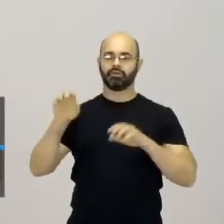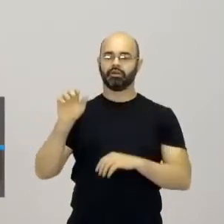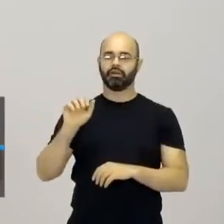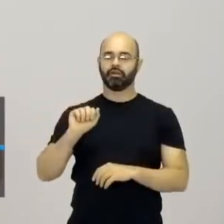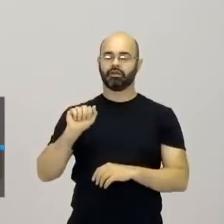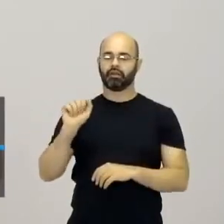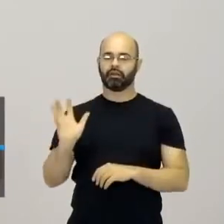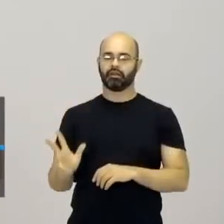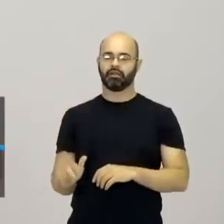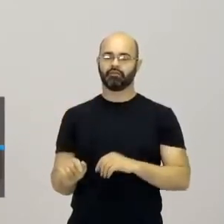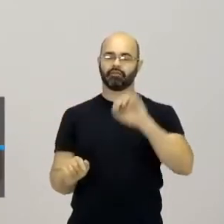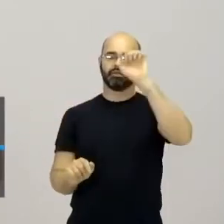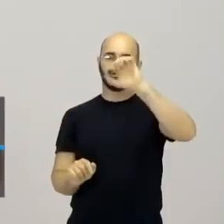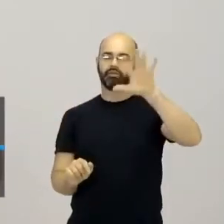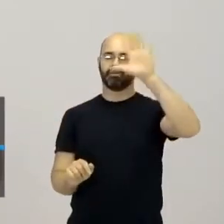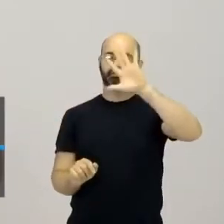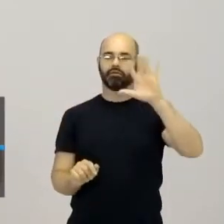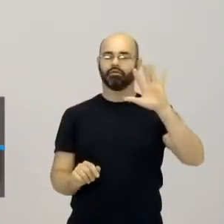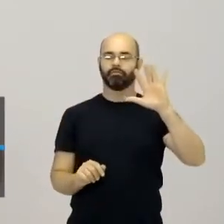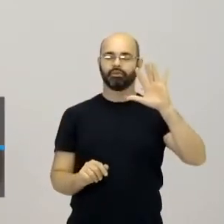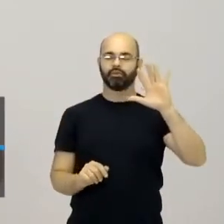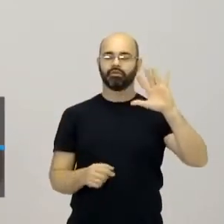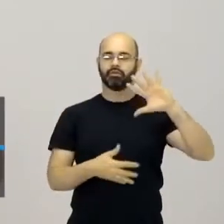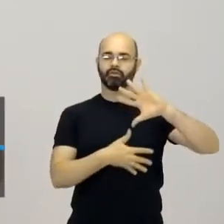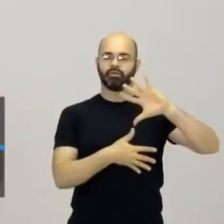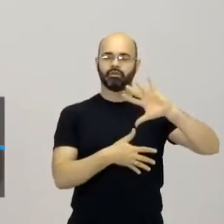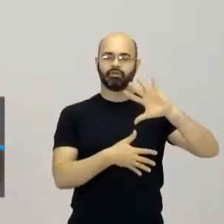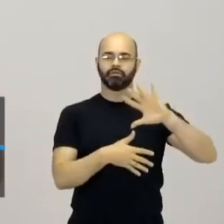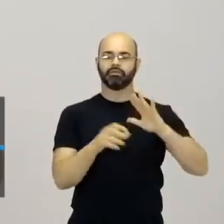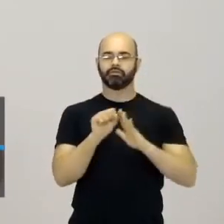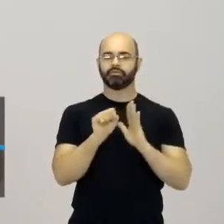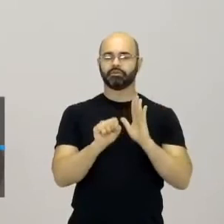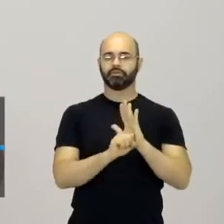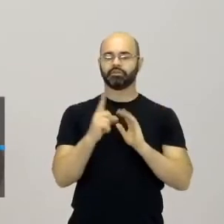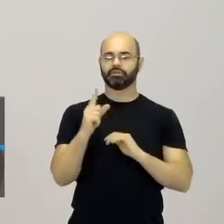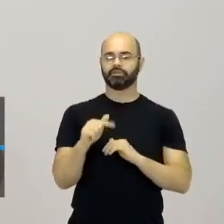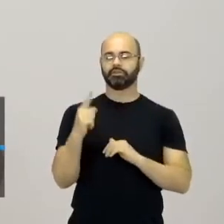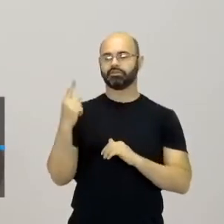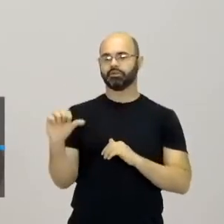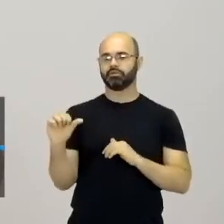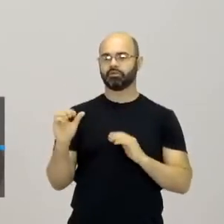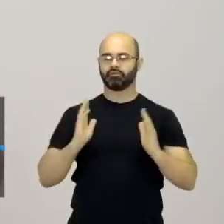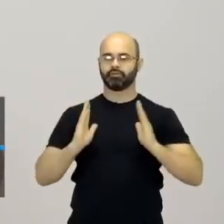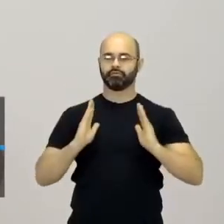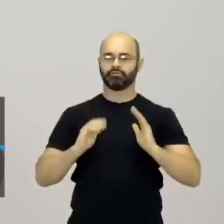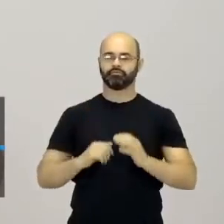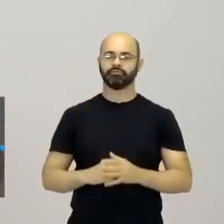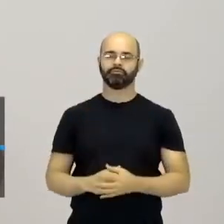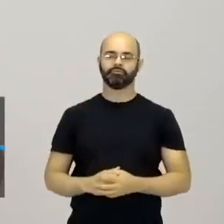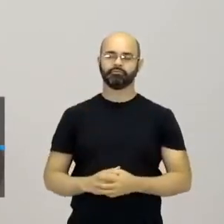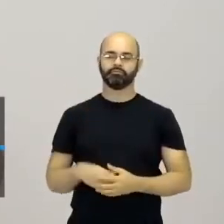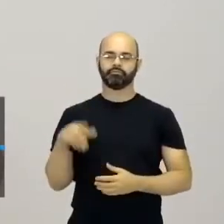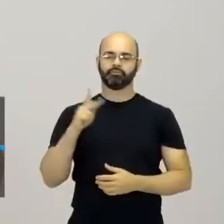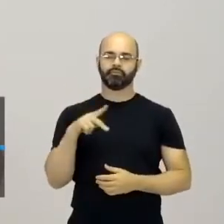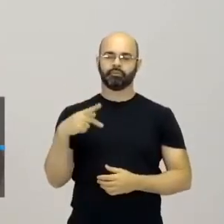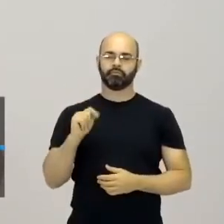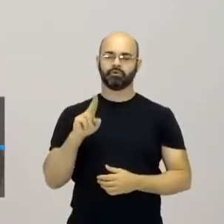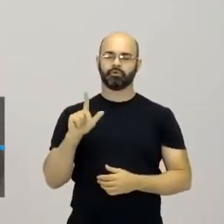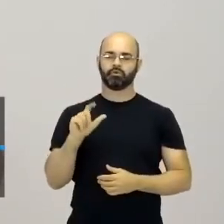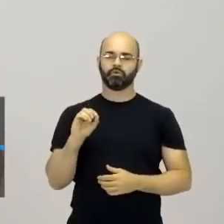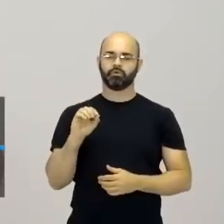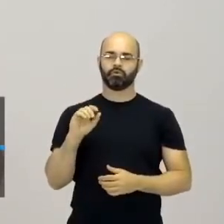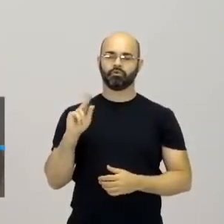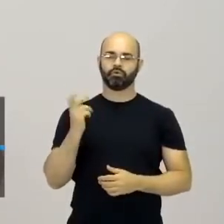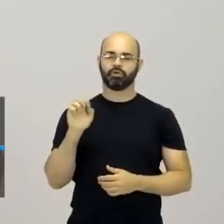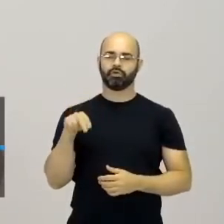Europa e Américas, do Norte, do Sul e Central, entre os séculos 16 e 19. E a gente tem também aqui o professor Paulo Henrique, que